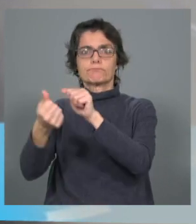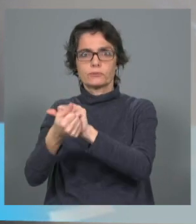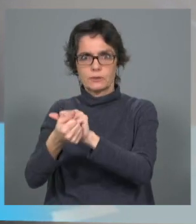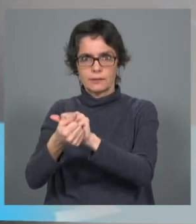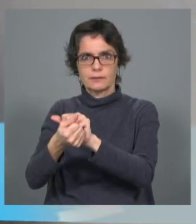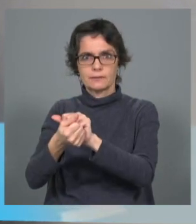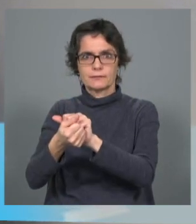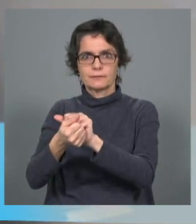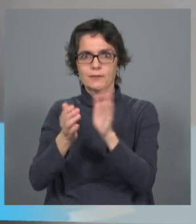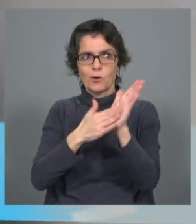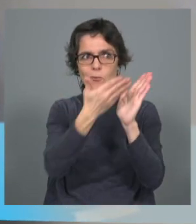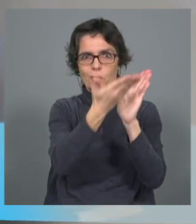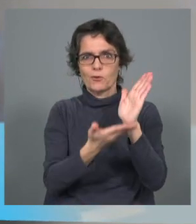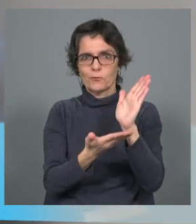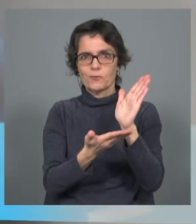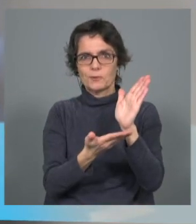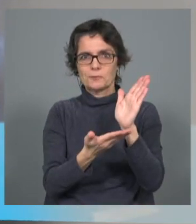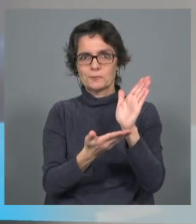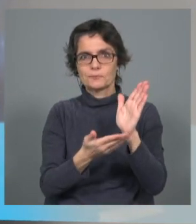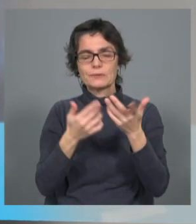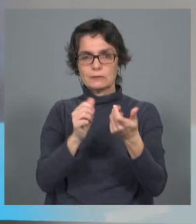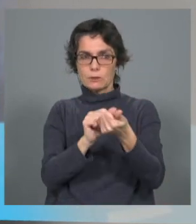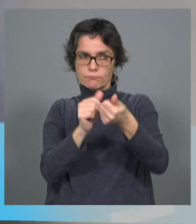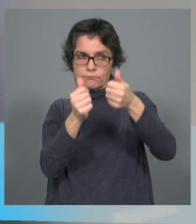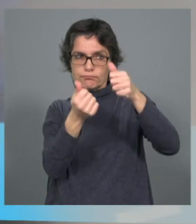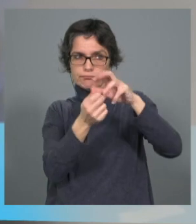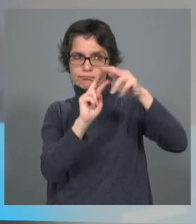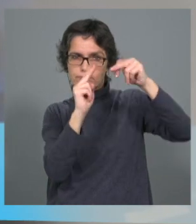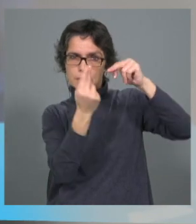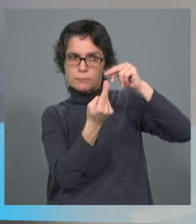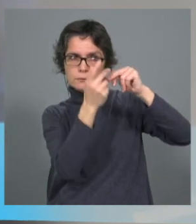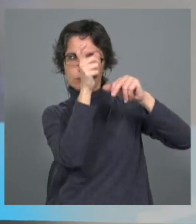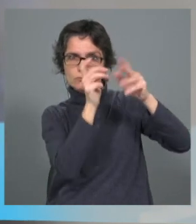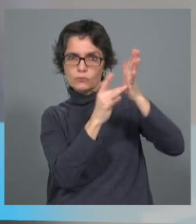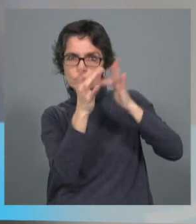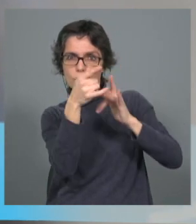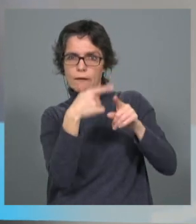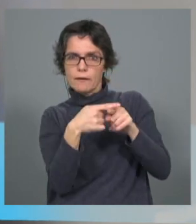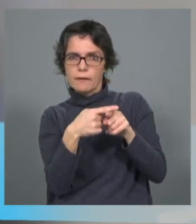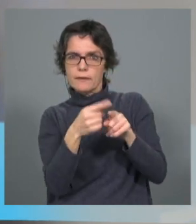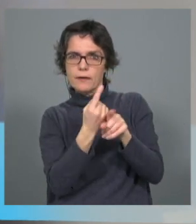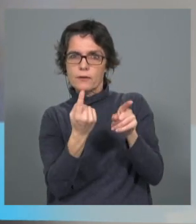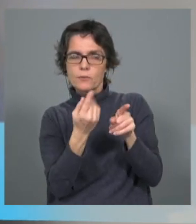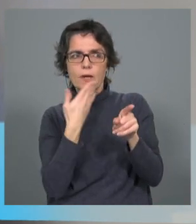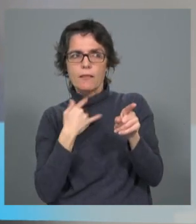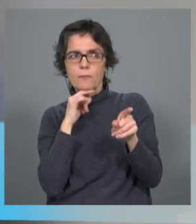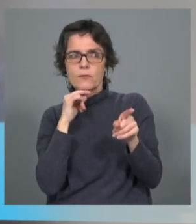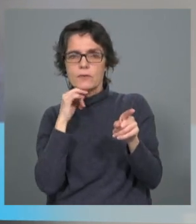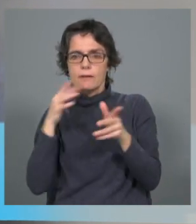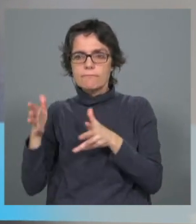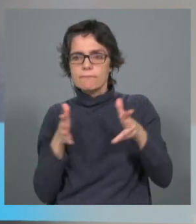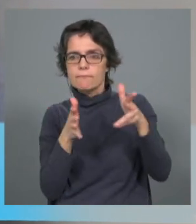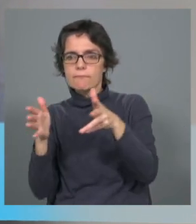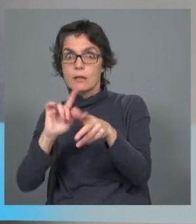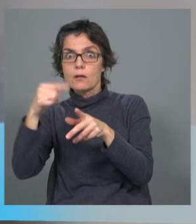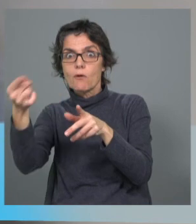passo a estar atento. Essa transfiguração, que é interessante, que me abre outras possibilidades, outras pistas,